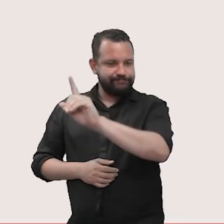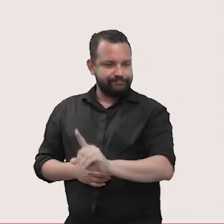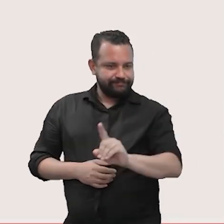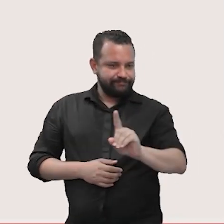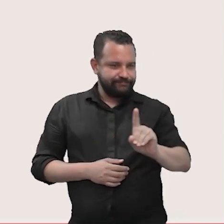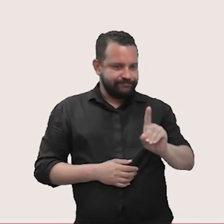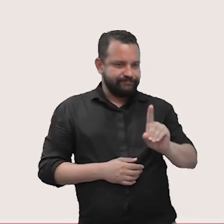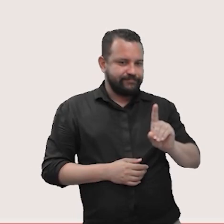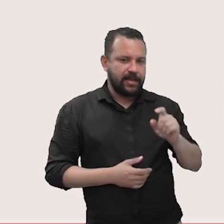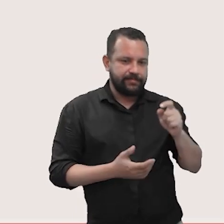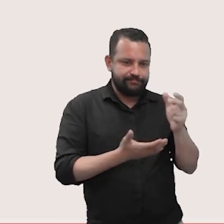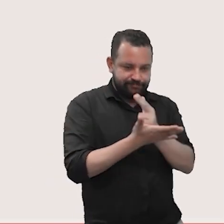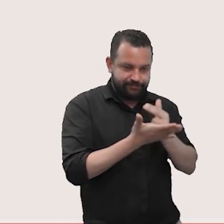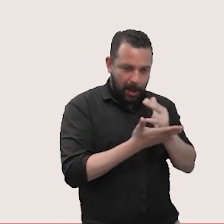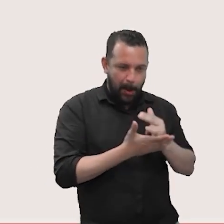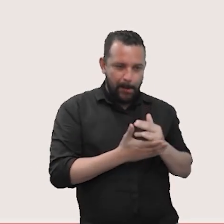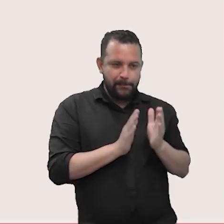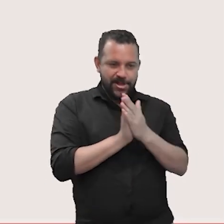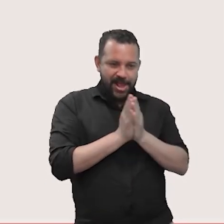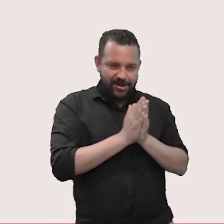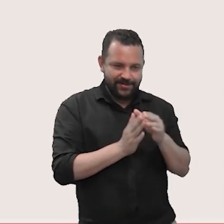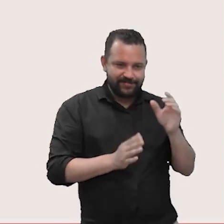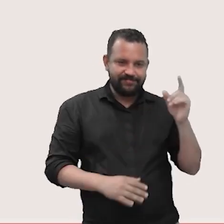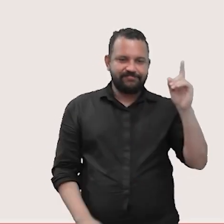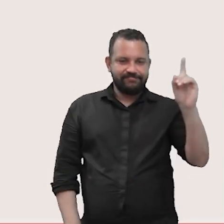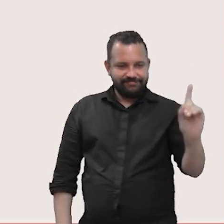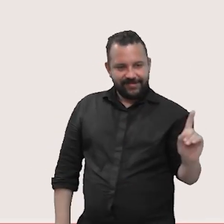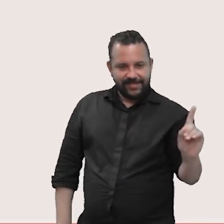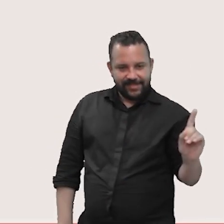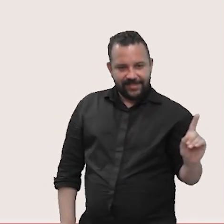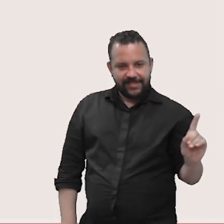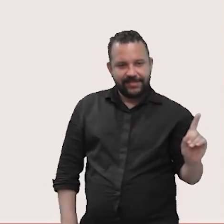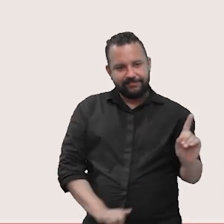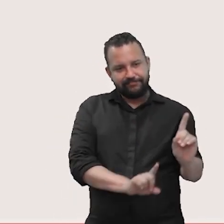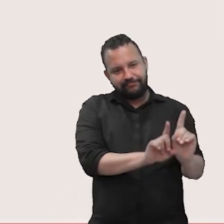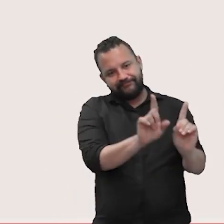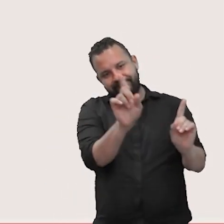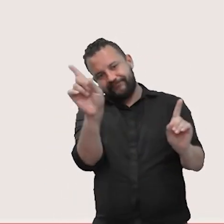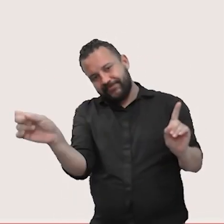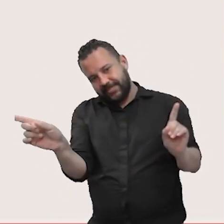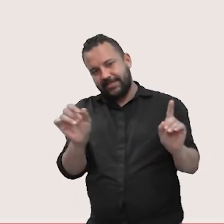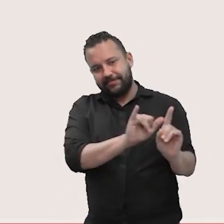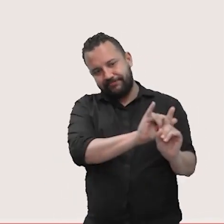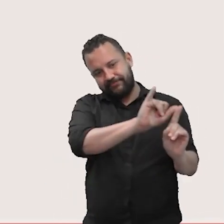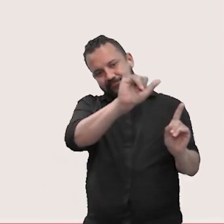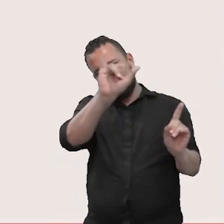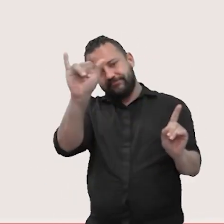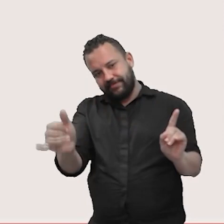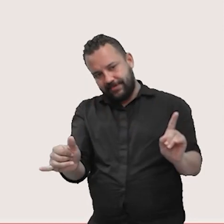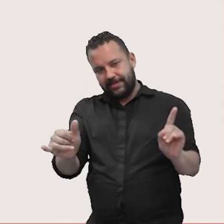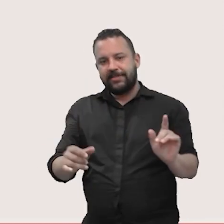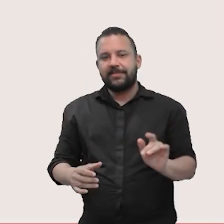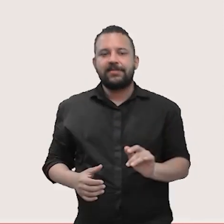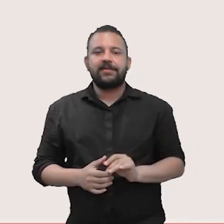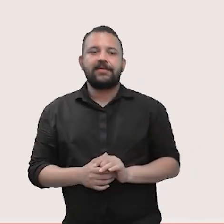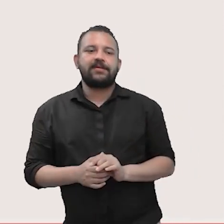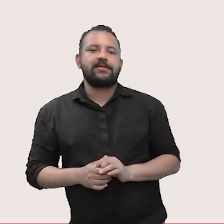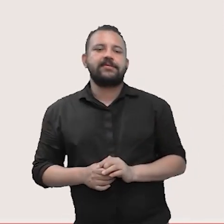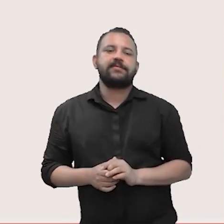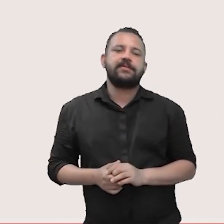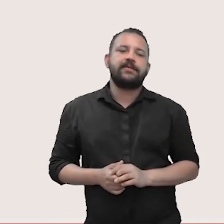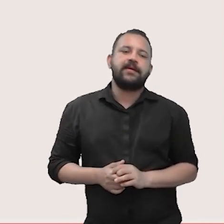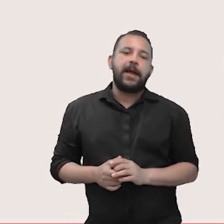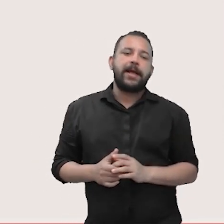Vou desenhar aqui esse bonequinho aqui, ó. E aí, quando ele vai passar a mensagem que ele passa, mas ele está preso